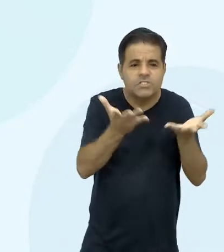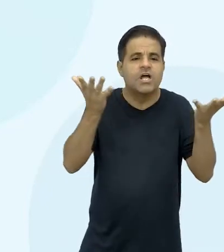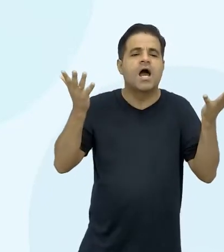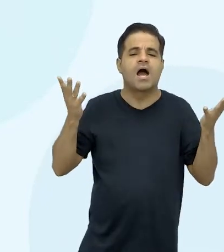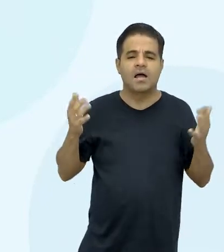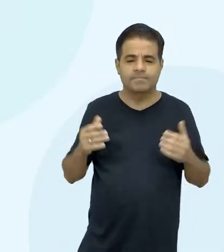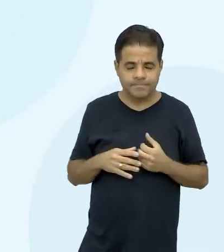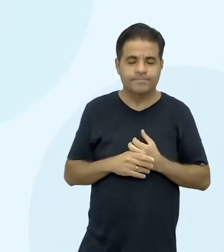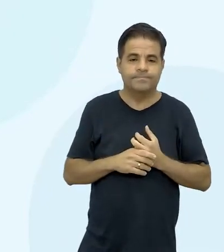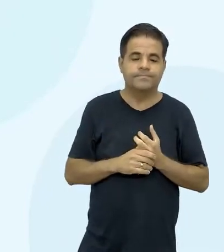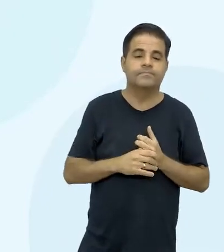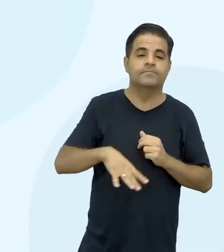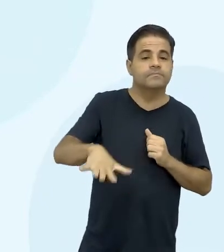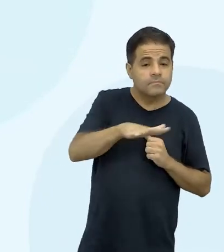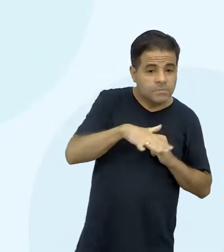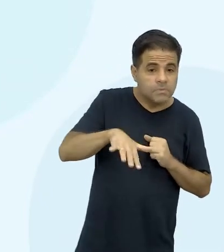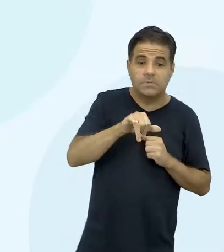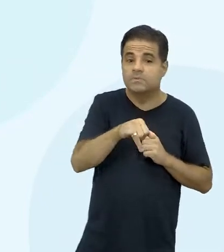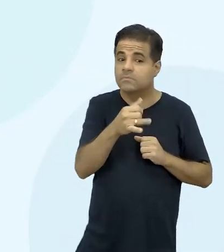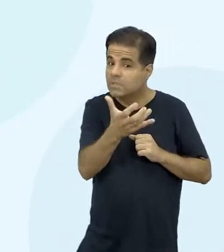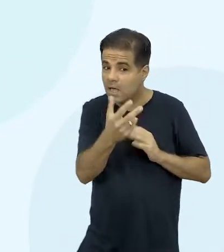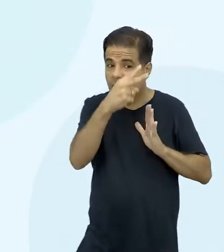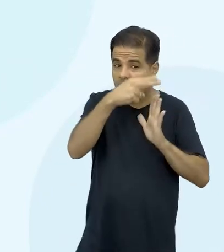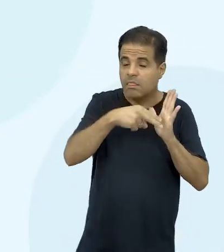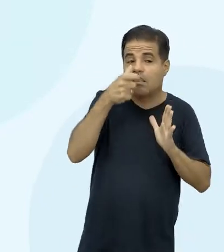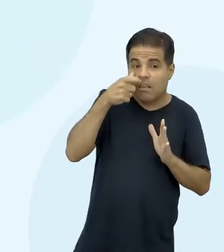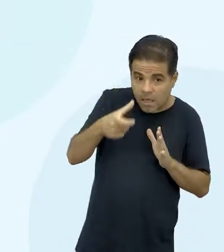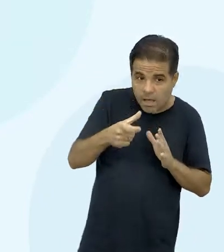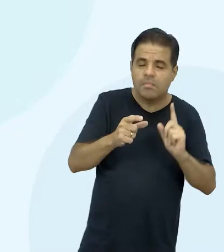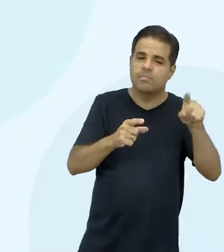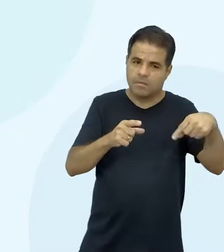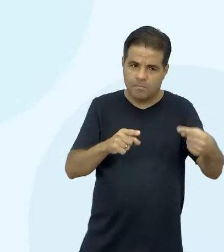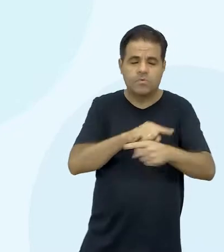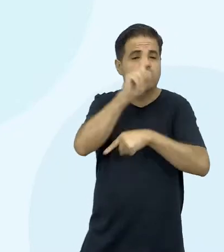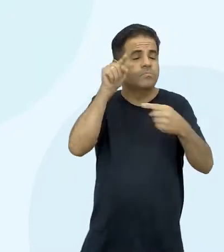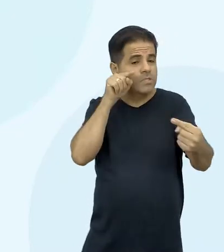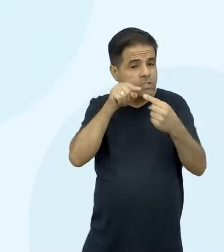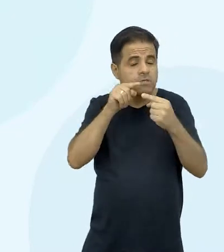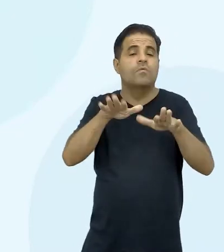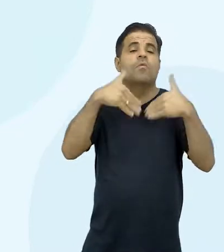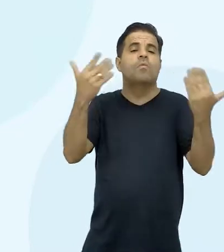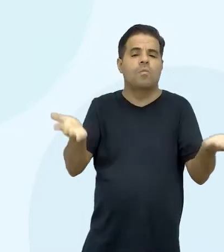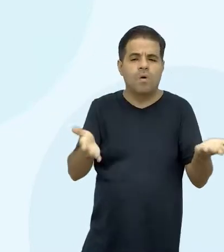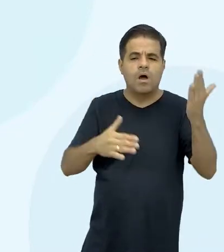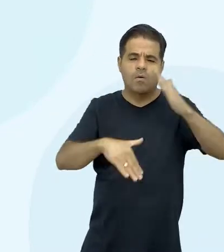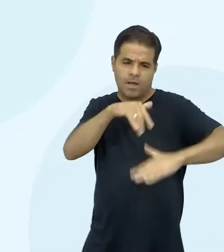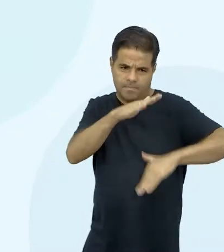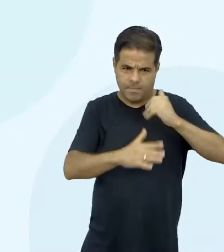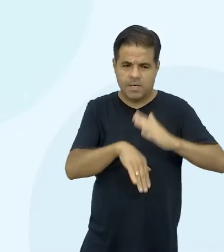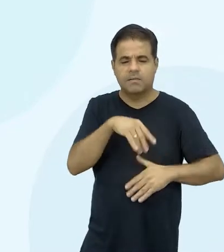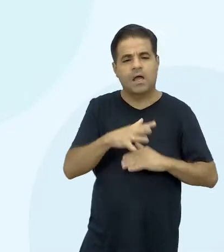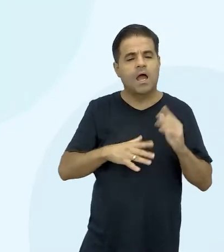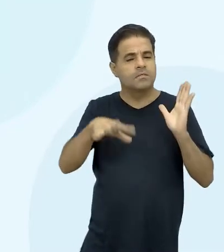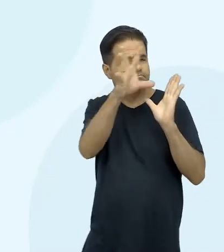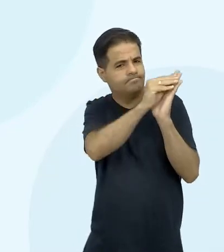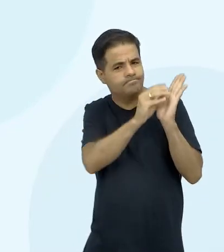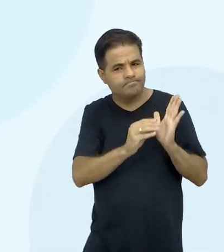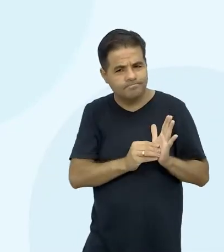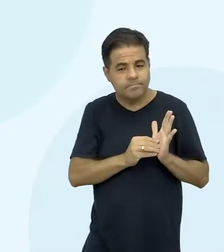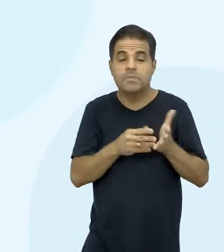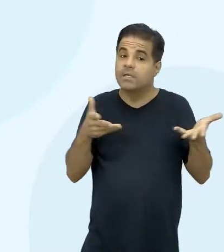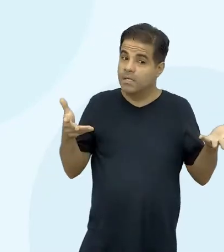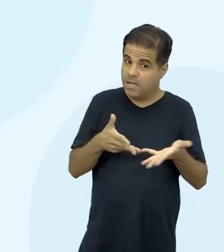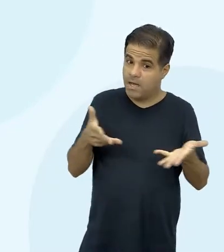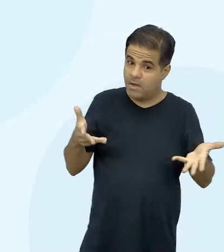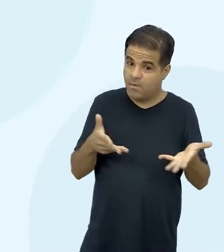vocês lerem, se vocês tiverem interesse, qual que é o objetivo e a habilidade do componente, tá bom? E